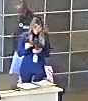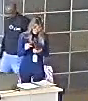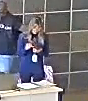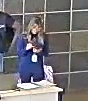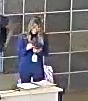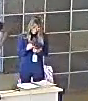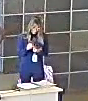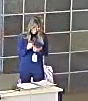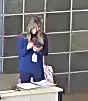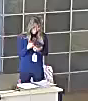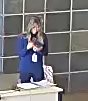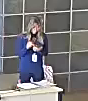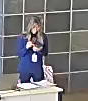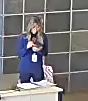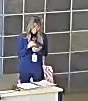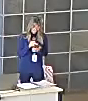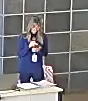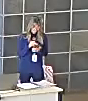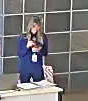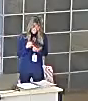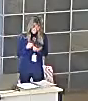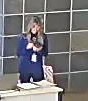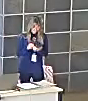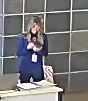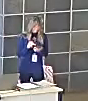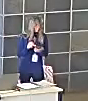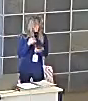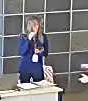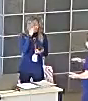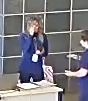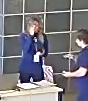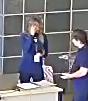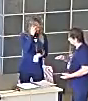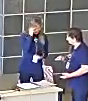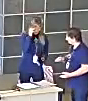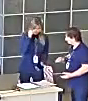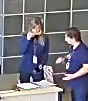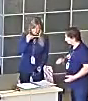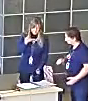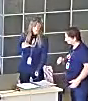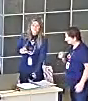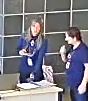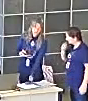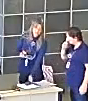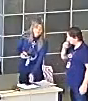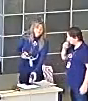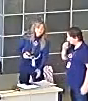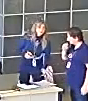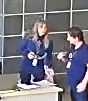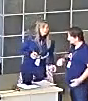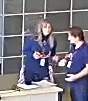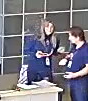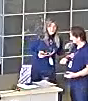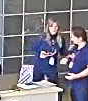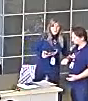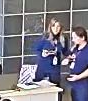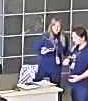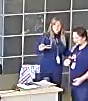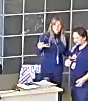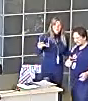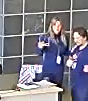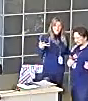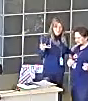precis de acompanhante Obrigado eu sei que a Zaira tá aqui eu sei que ela vai lembrar da nossa fala ontem obrigado Deus abençoe a